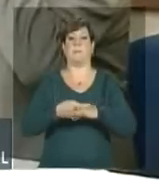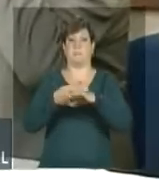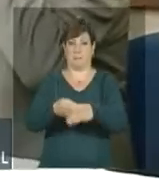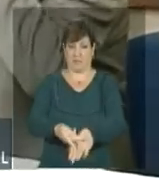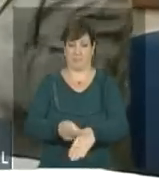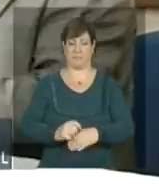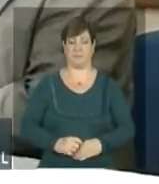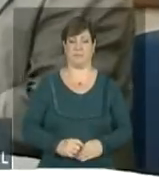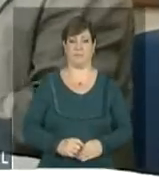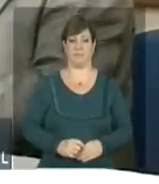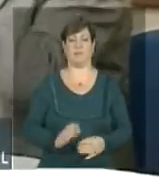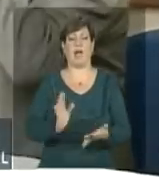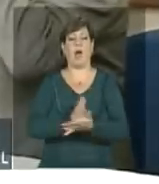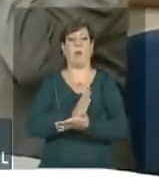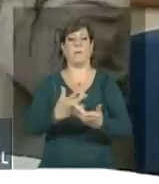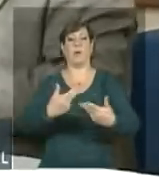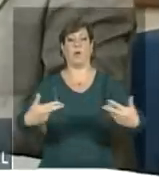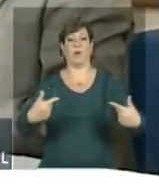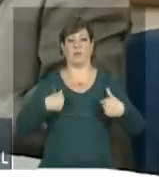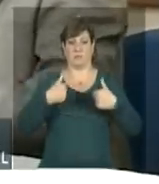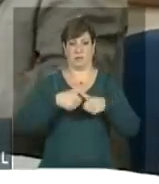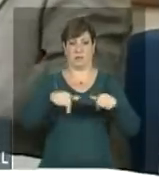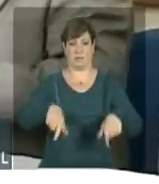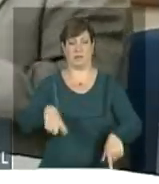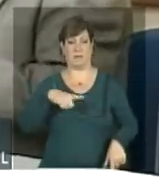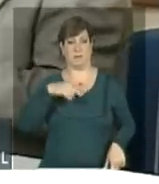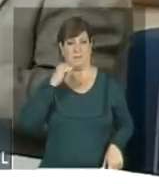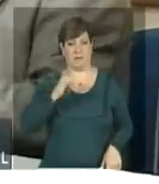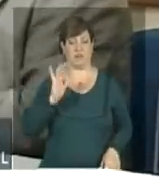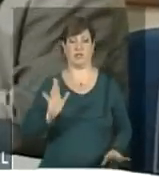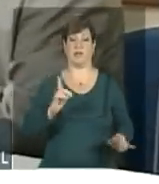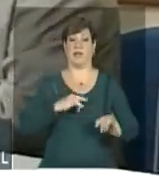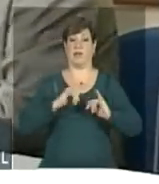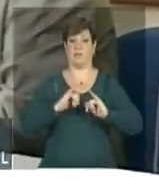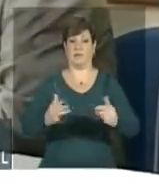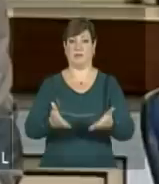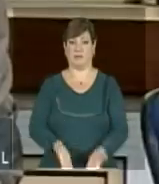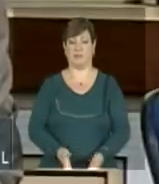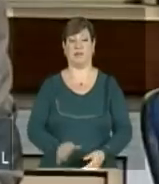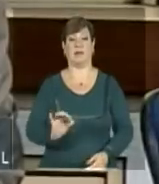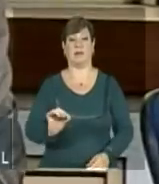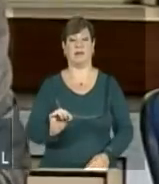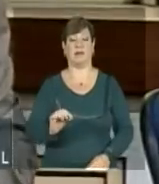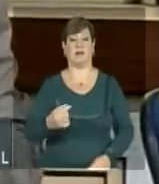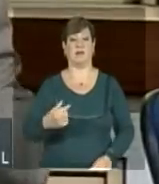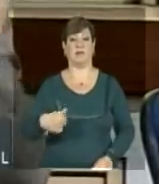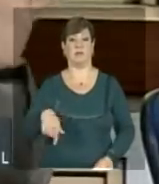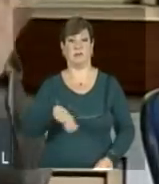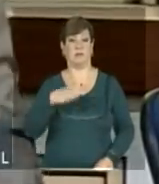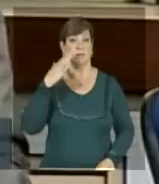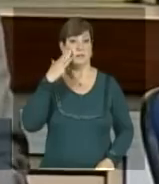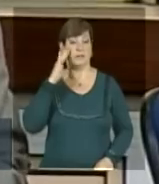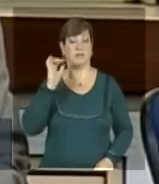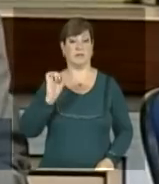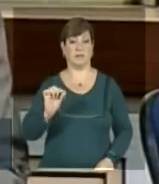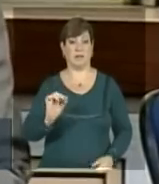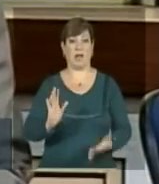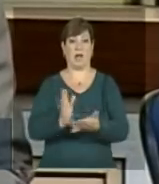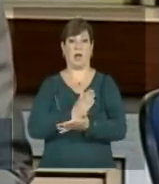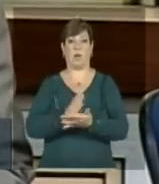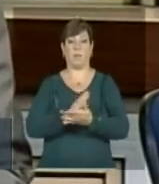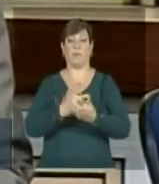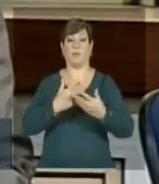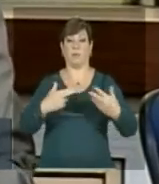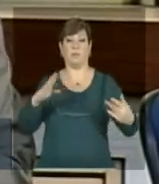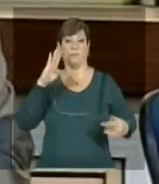das coisas que eu tenho aqui para falar já estão sendo ditas ali, mas então, para fixarmos alguns elementos centrais sobre